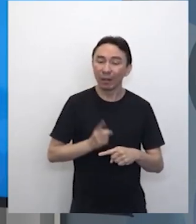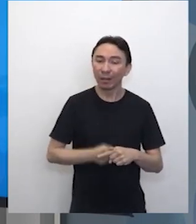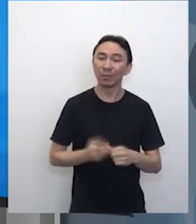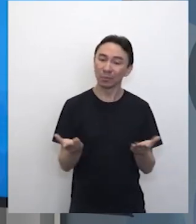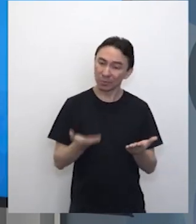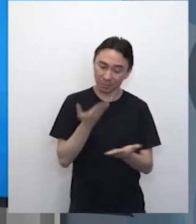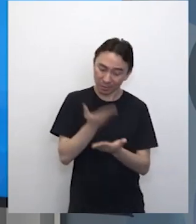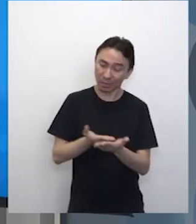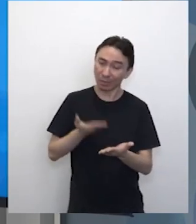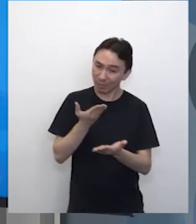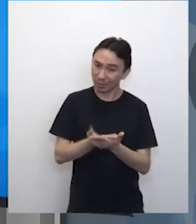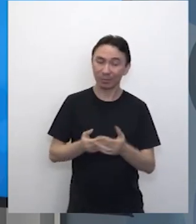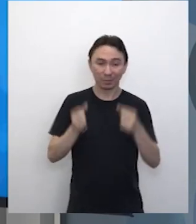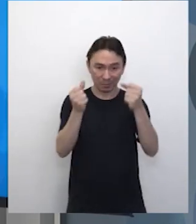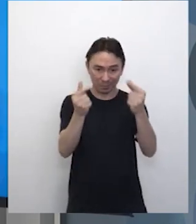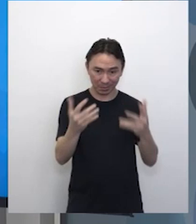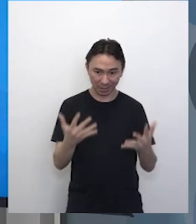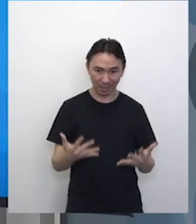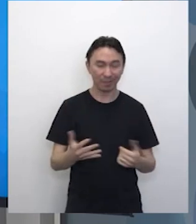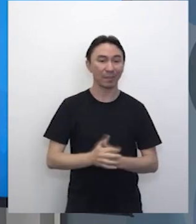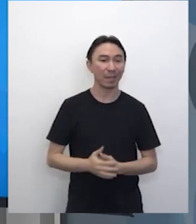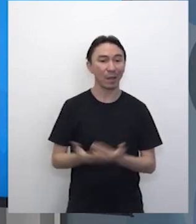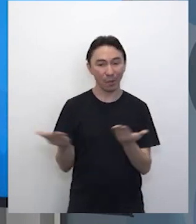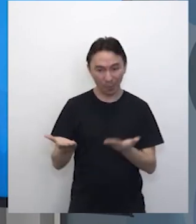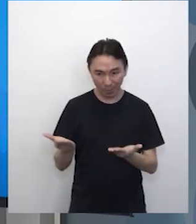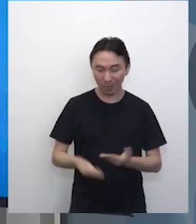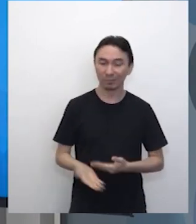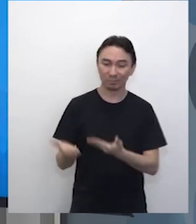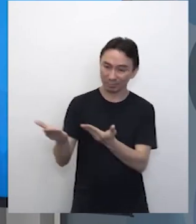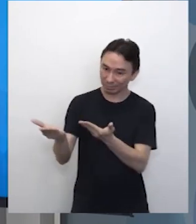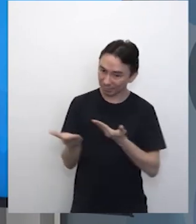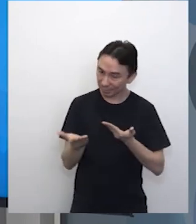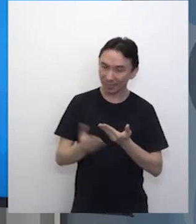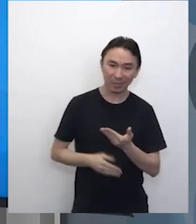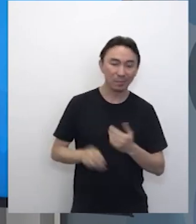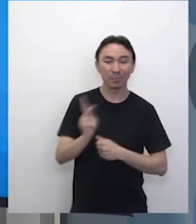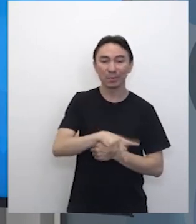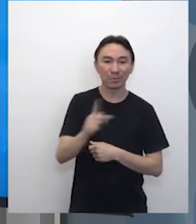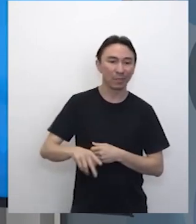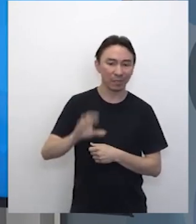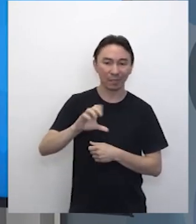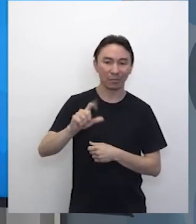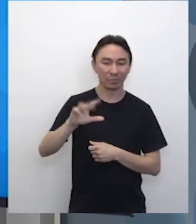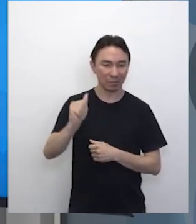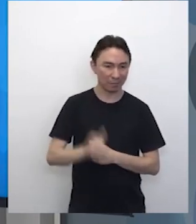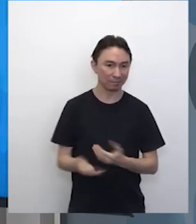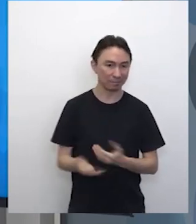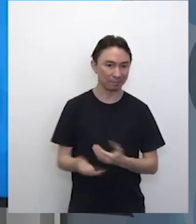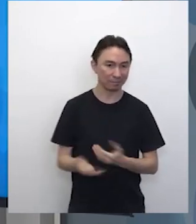com vocês, professora Cláudia, uma aula maravilhosa. Então, fique ligado. É isso aí.